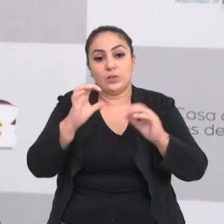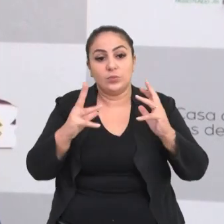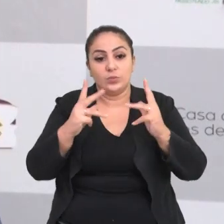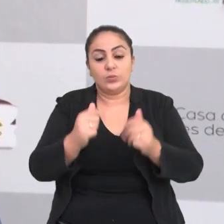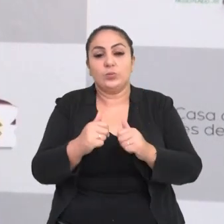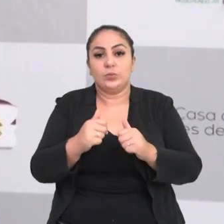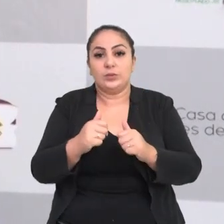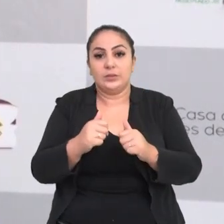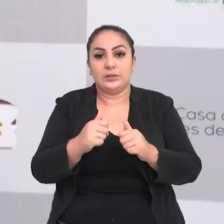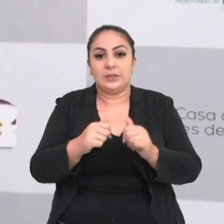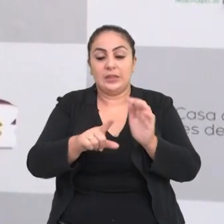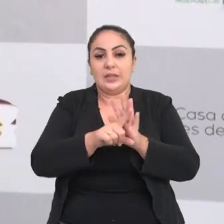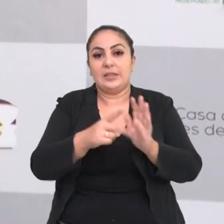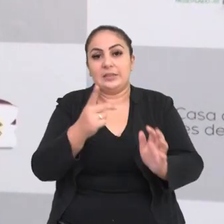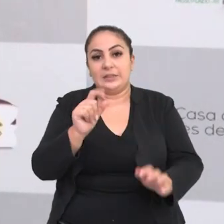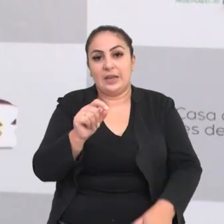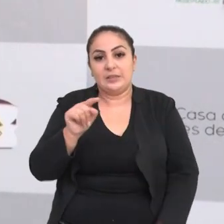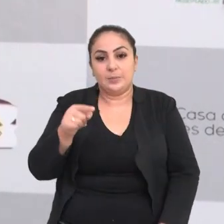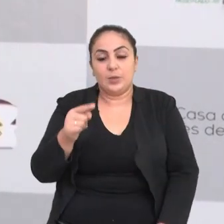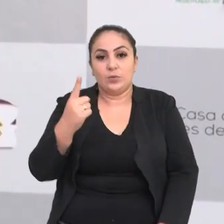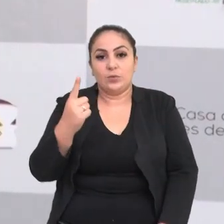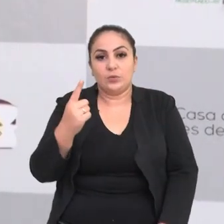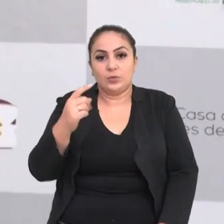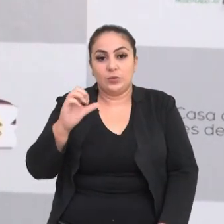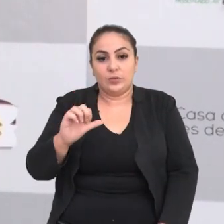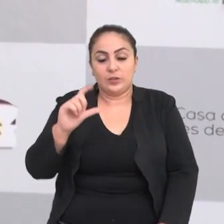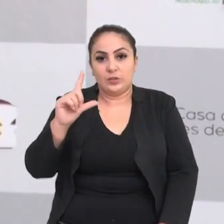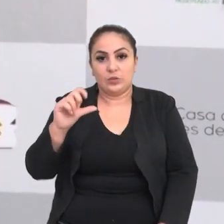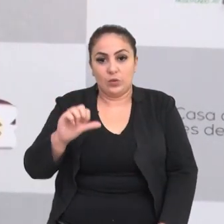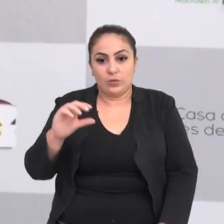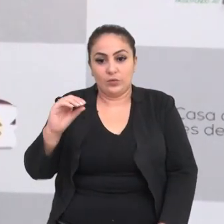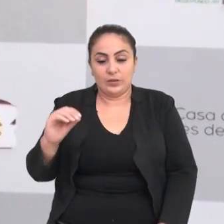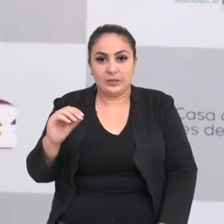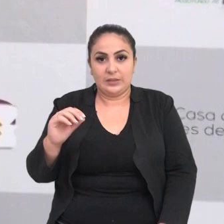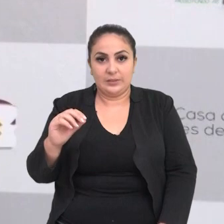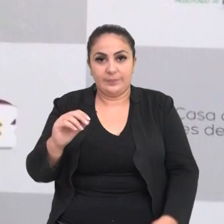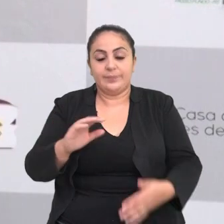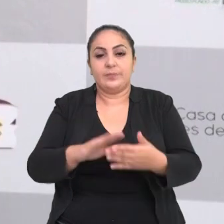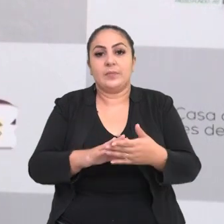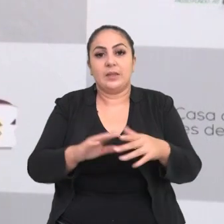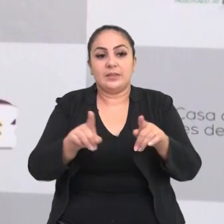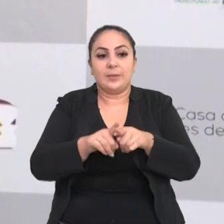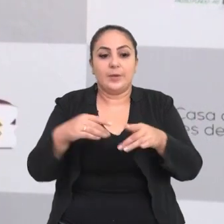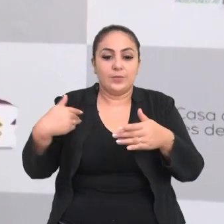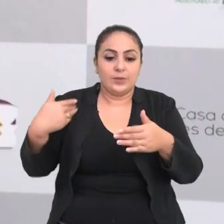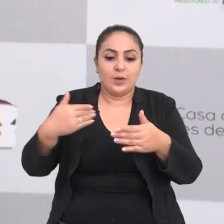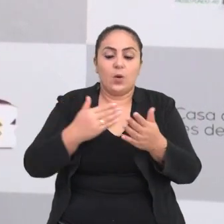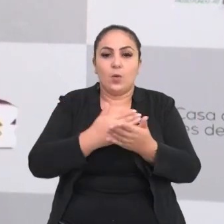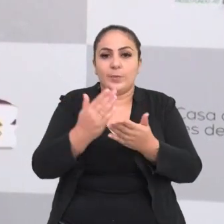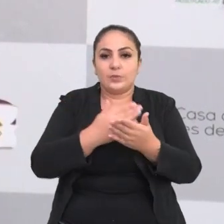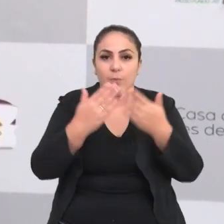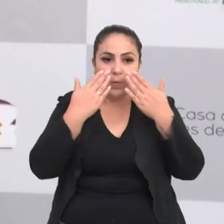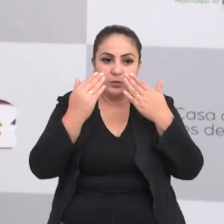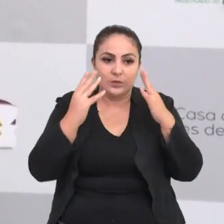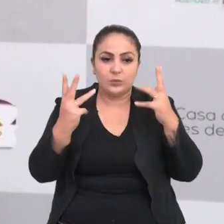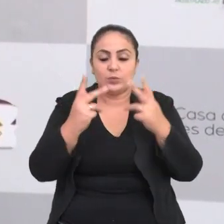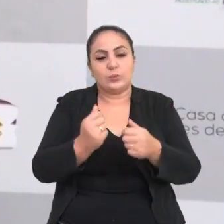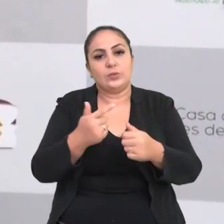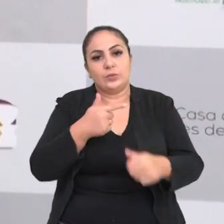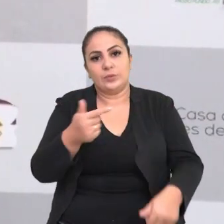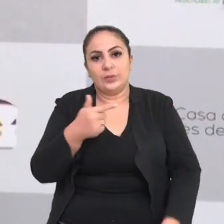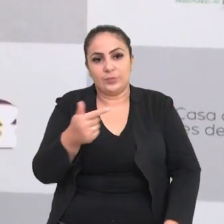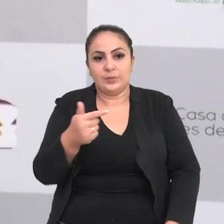carreira através da Lei 10.990 em 97, né, e de lá para cá começou a estancar muito, né?